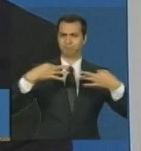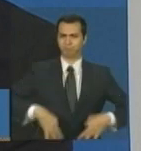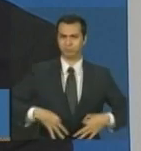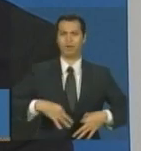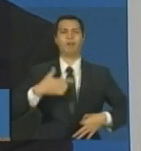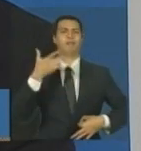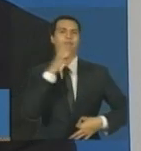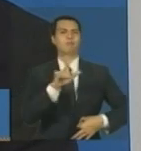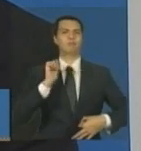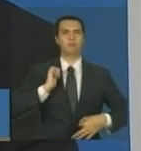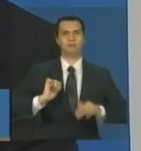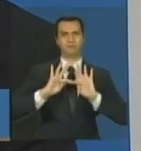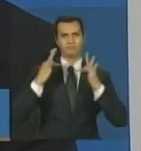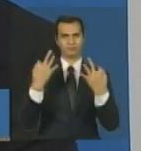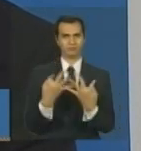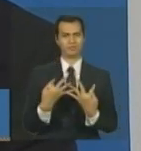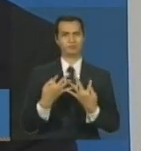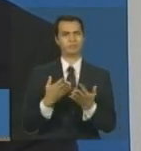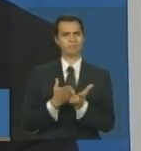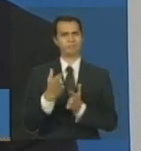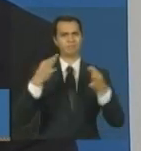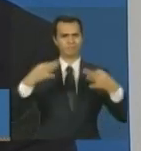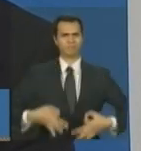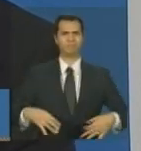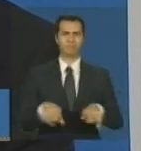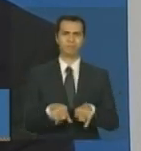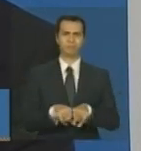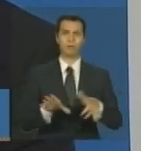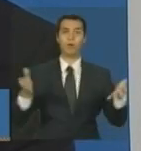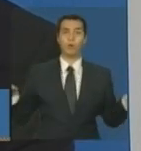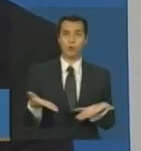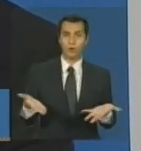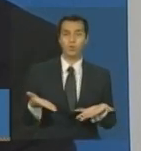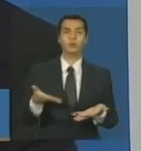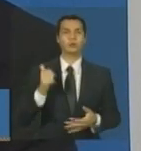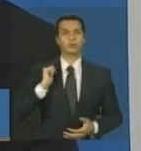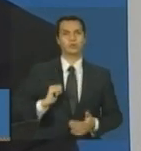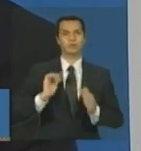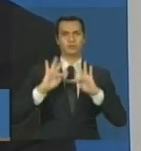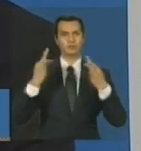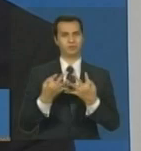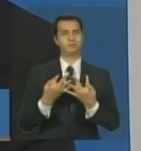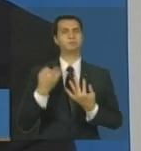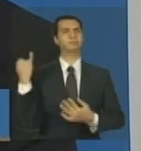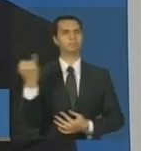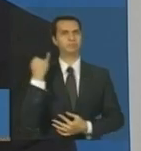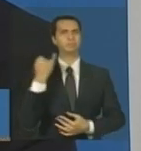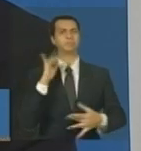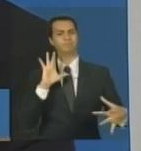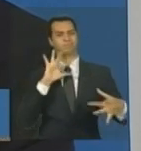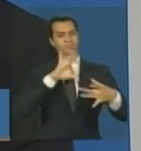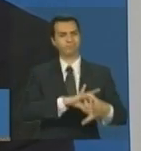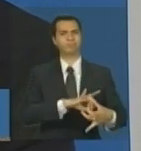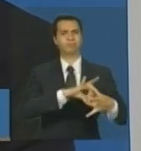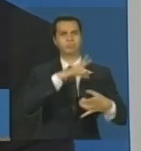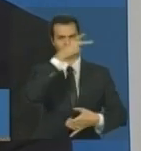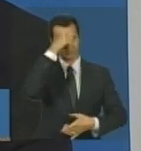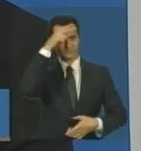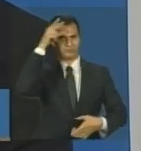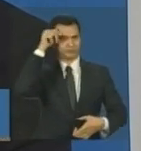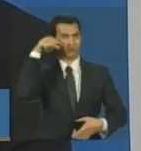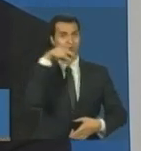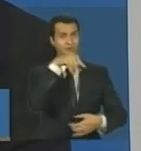resultado do programa Bolsa Família. Então, o Bolsa Família é um programa hoje que depende muito da qualidade da gestão municipal e do trabalho